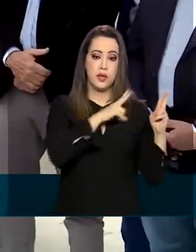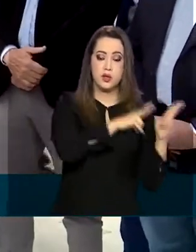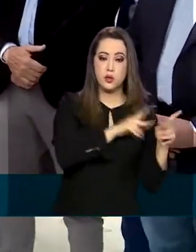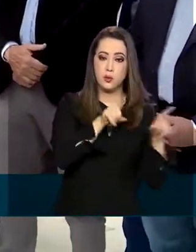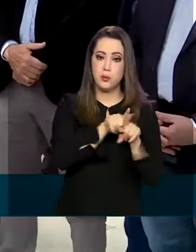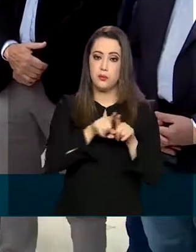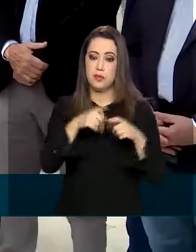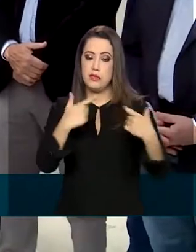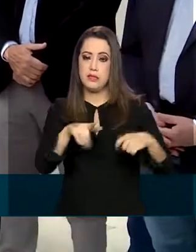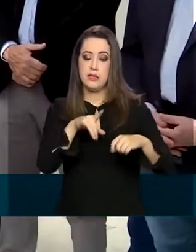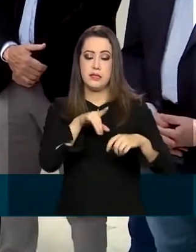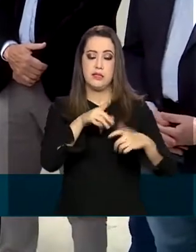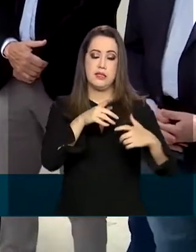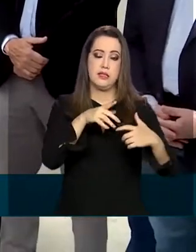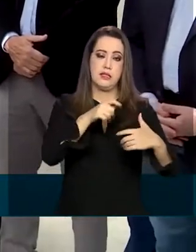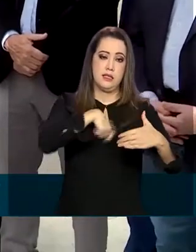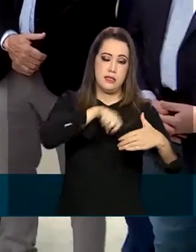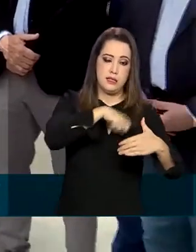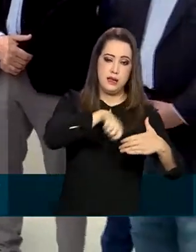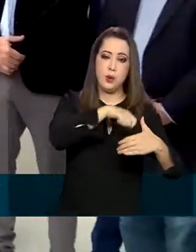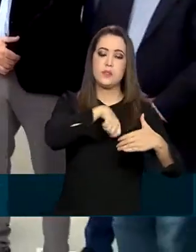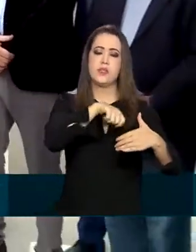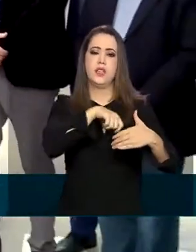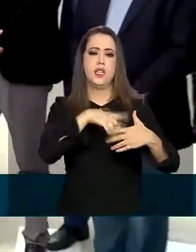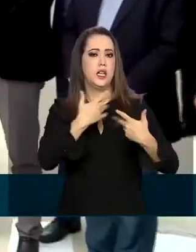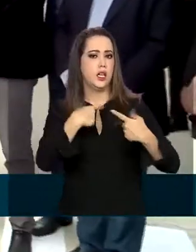área de serviço.